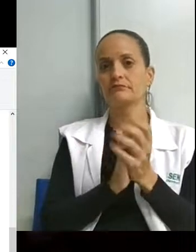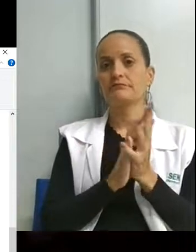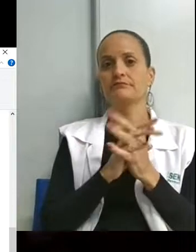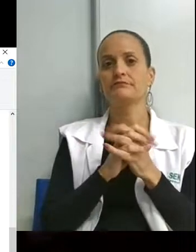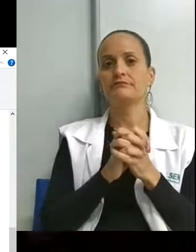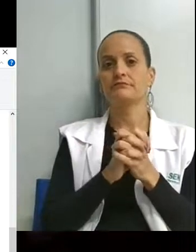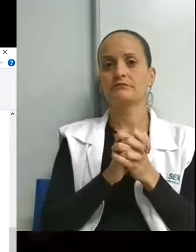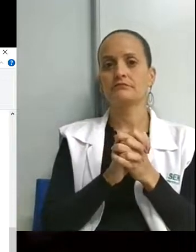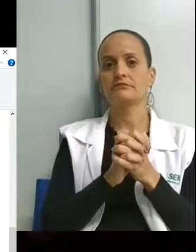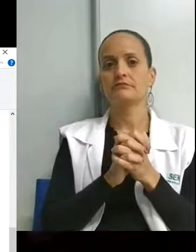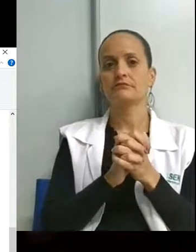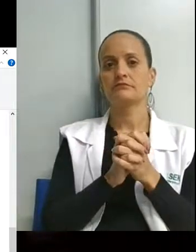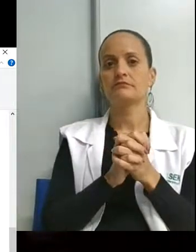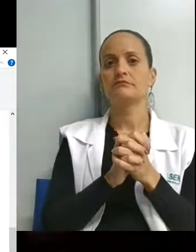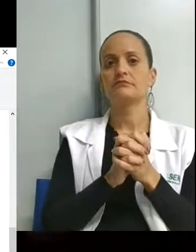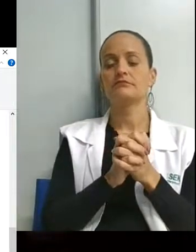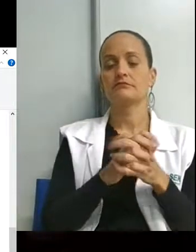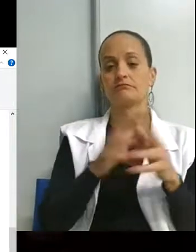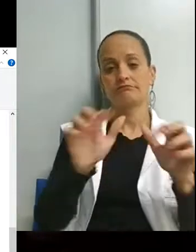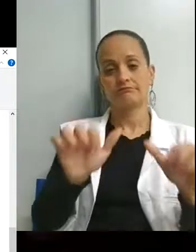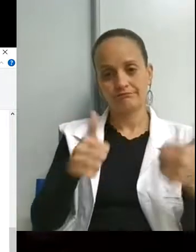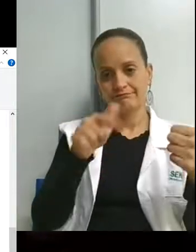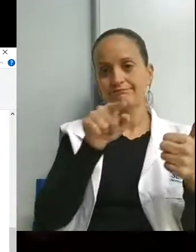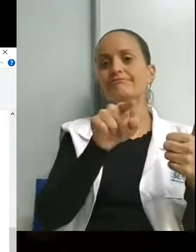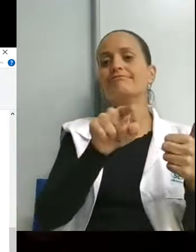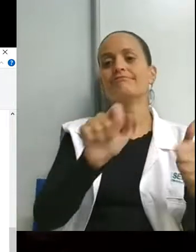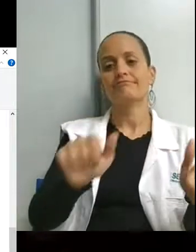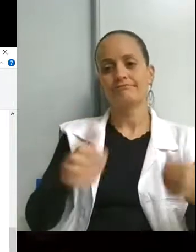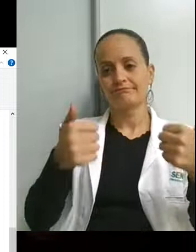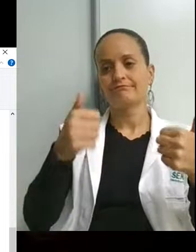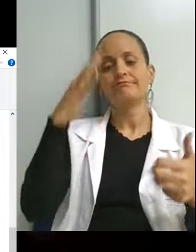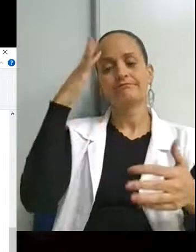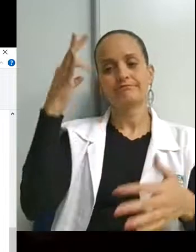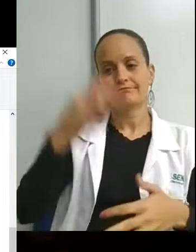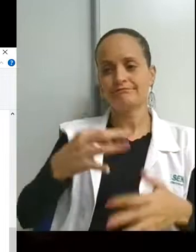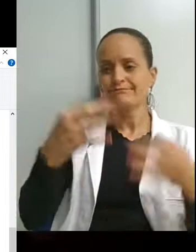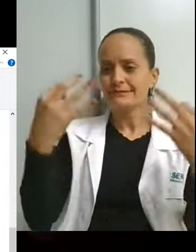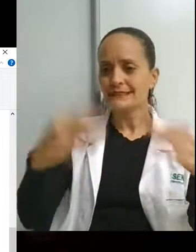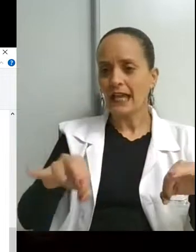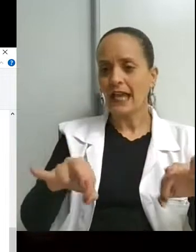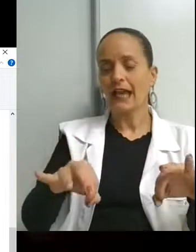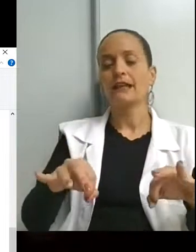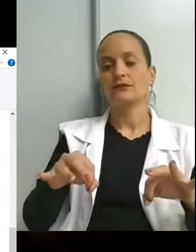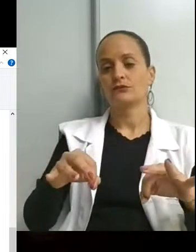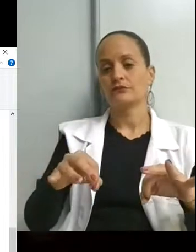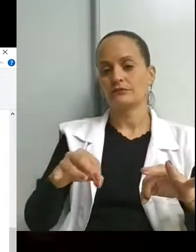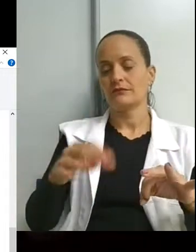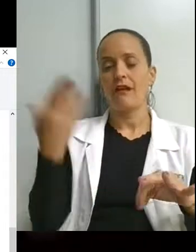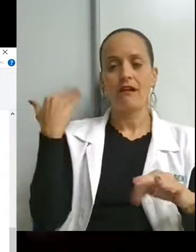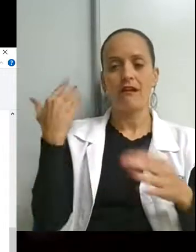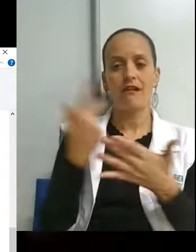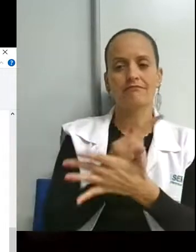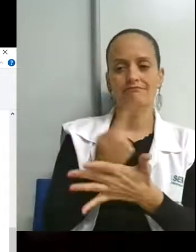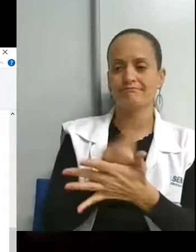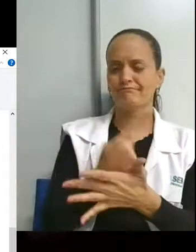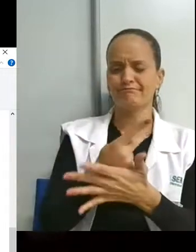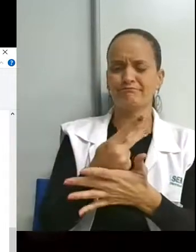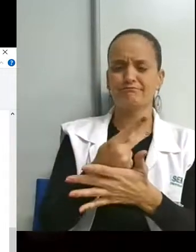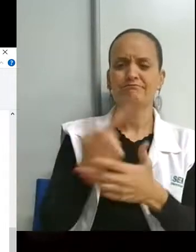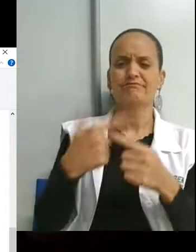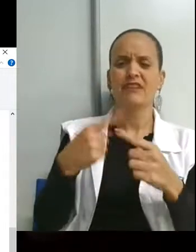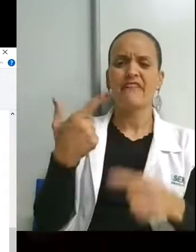a resistência aqui, no caso, ela precisa dar baixa, porque a potência aqui ela é alta, certo? Então, aquela outra fórmula é quando a gente tem